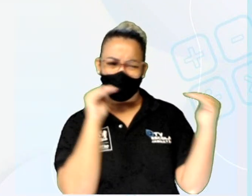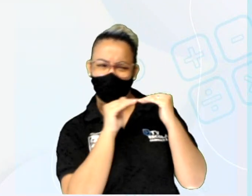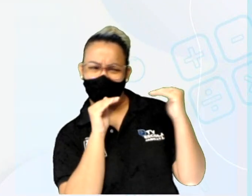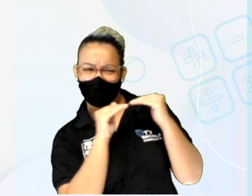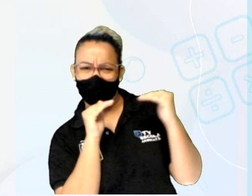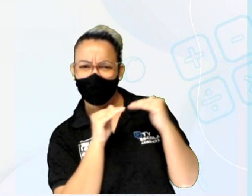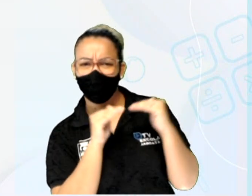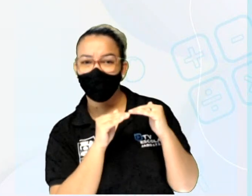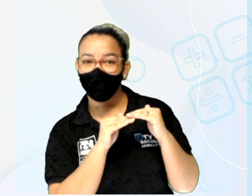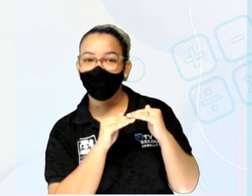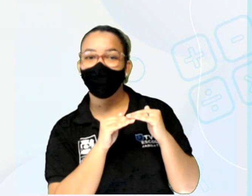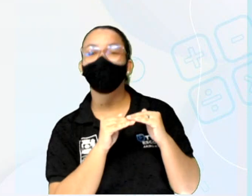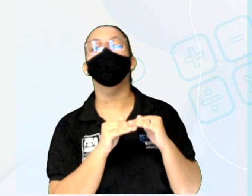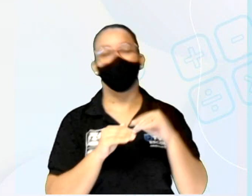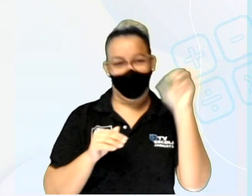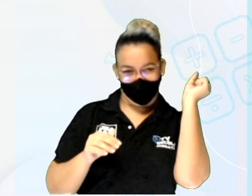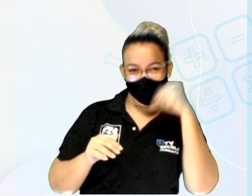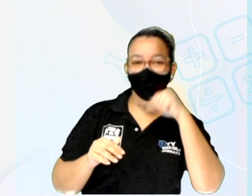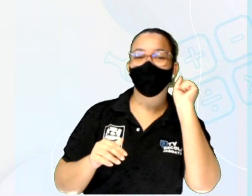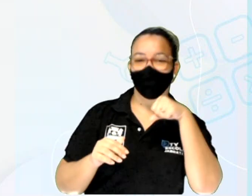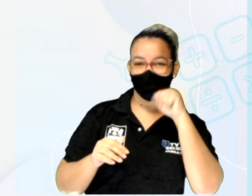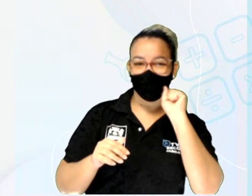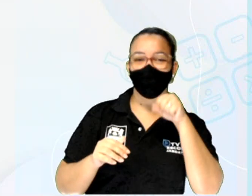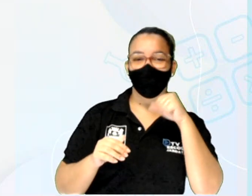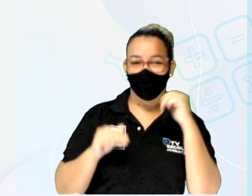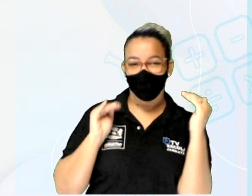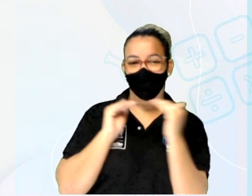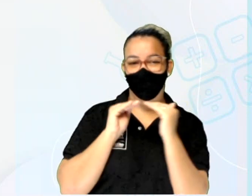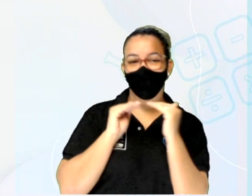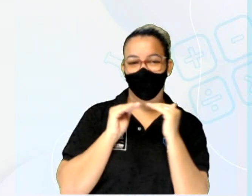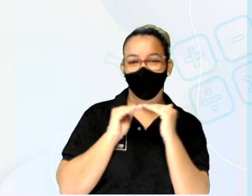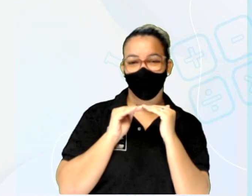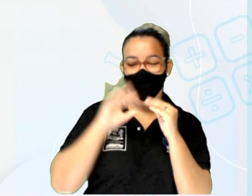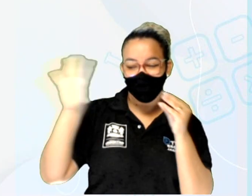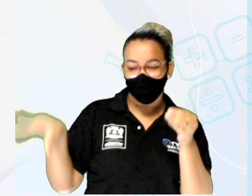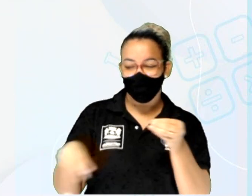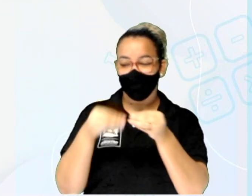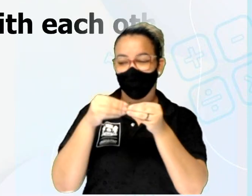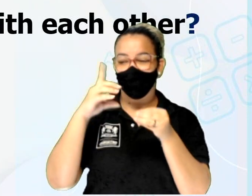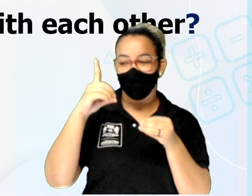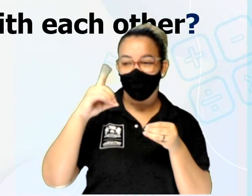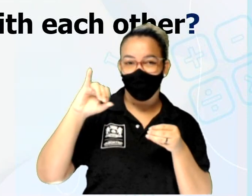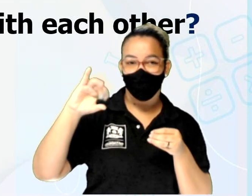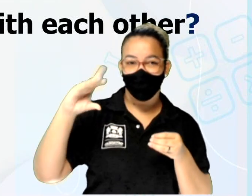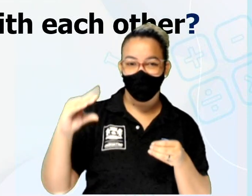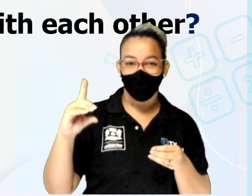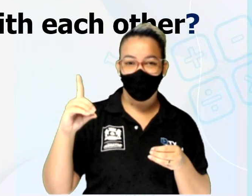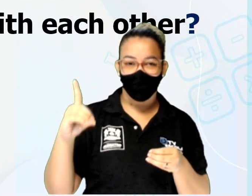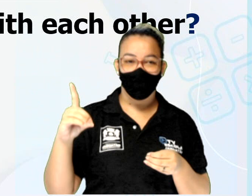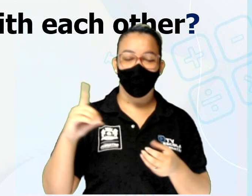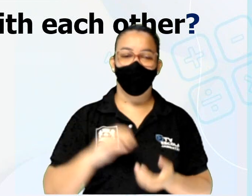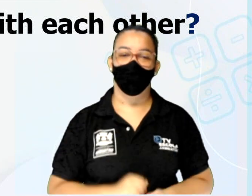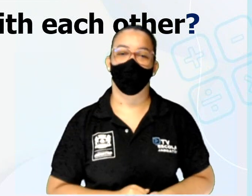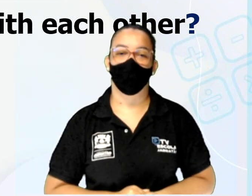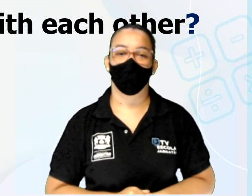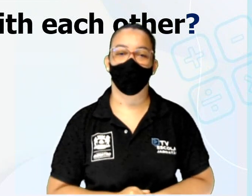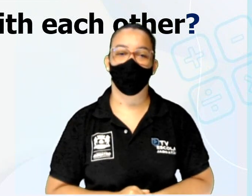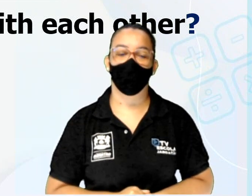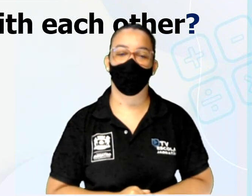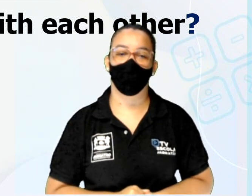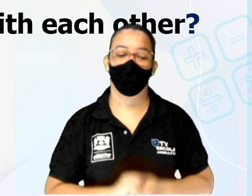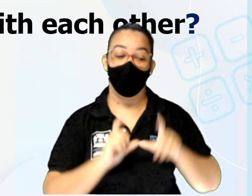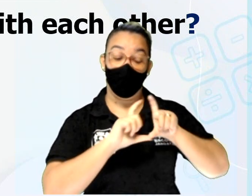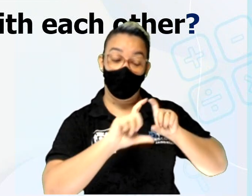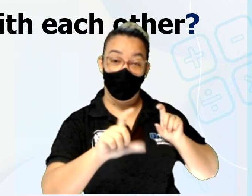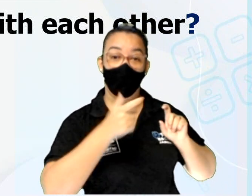si? Yes, they did. Sim, elas concordaram. Did Nicole and